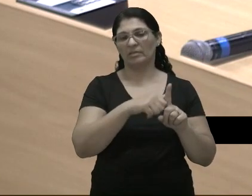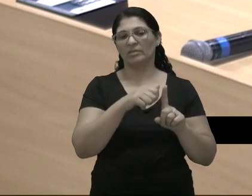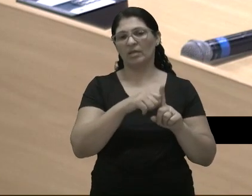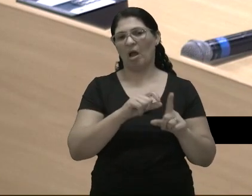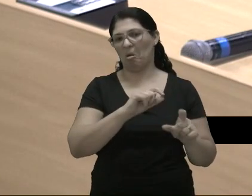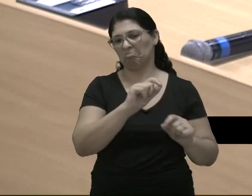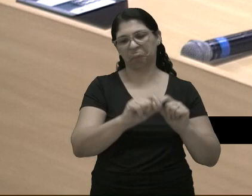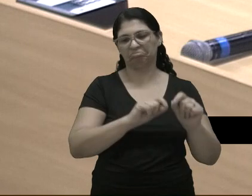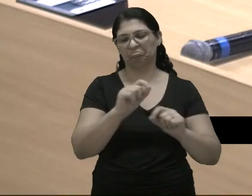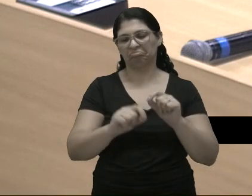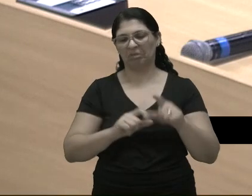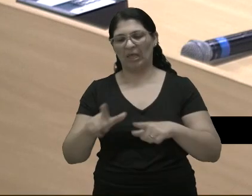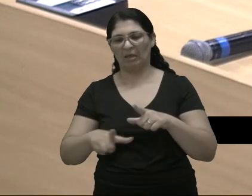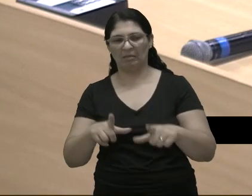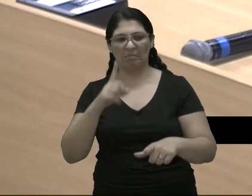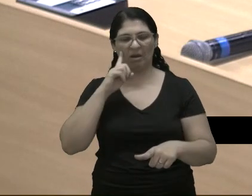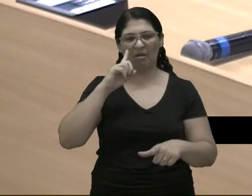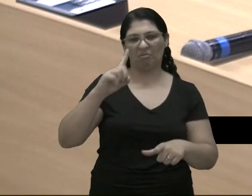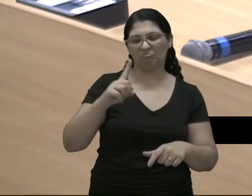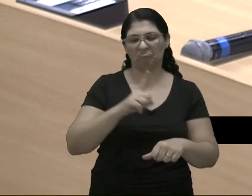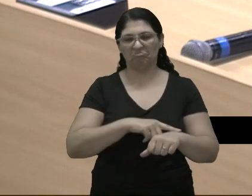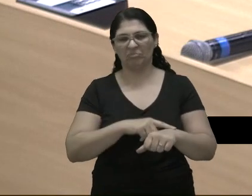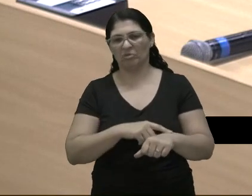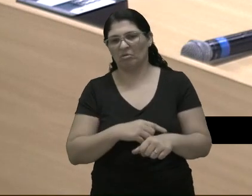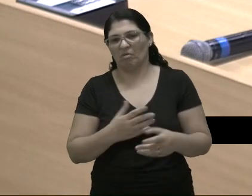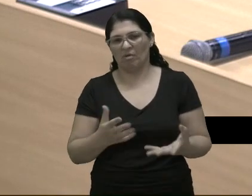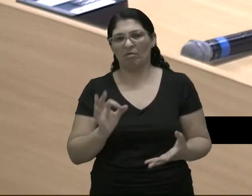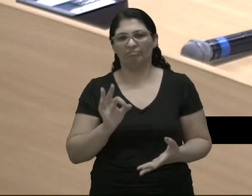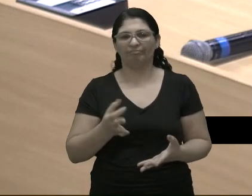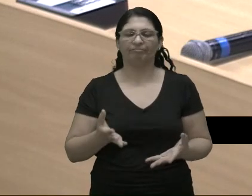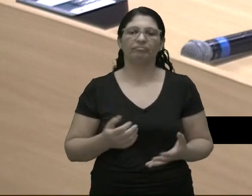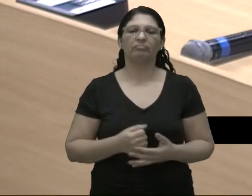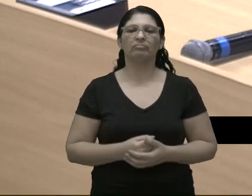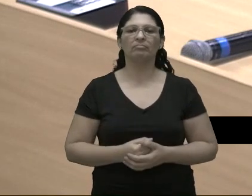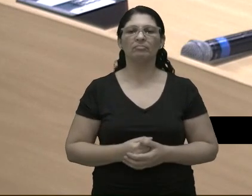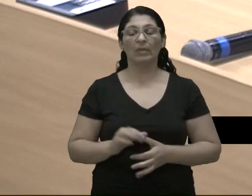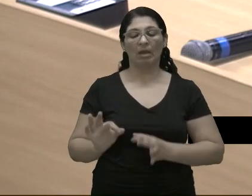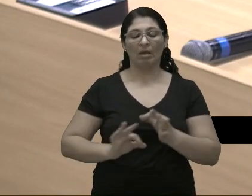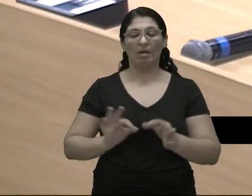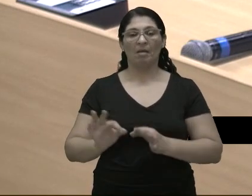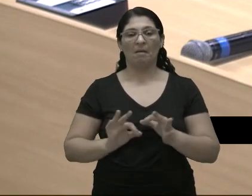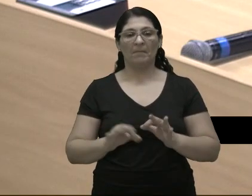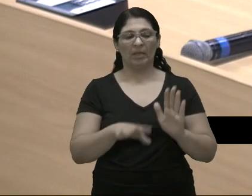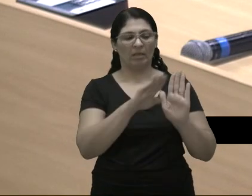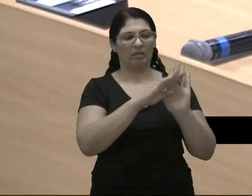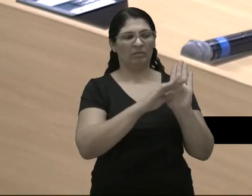técnicos, elaboro planilha e sustento as mesmas do mês, como quadrimestre,